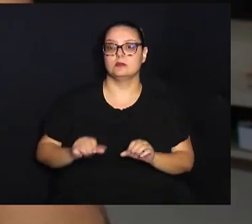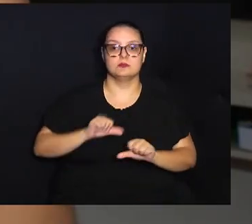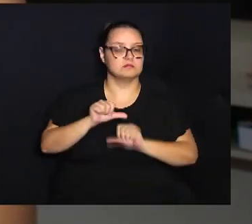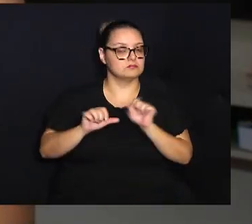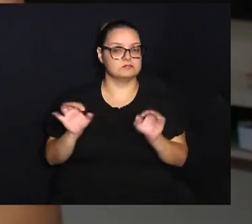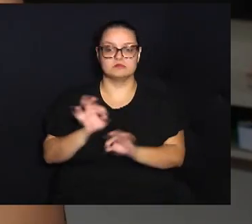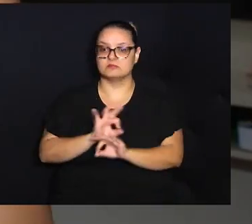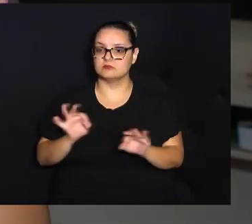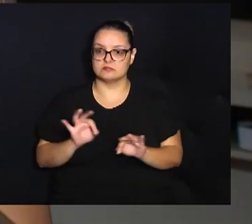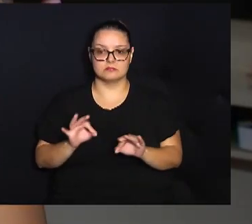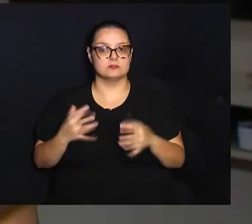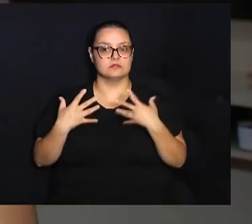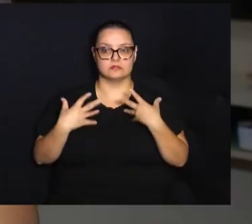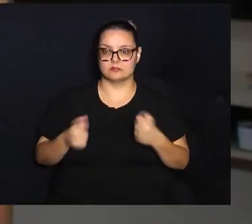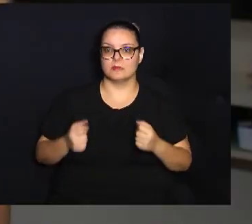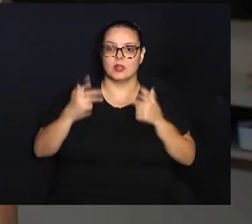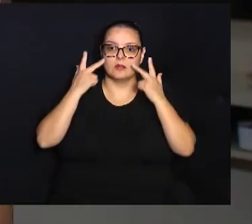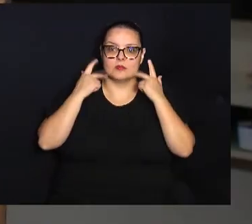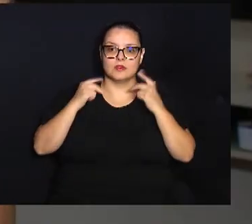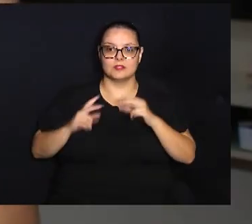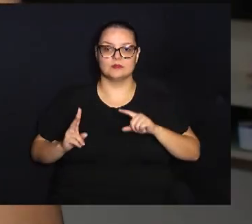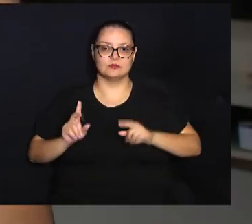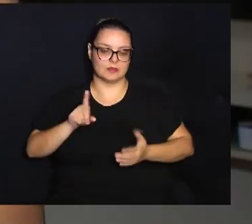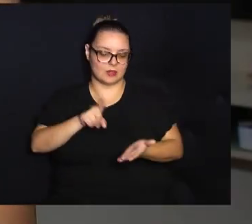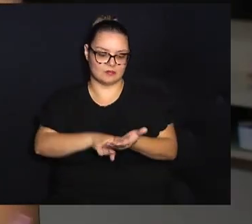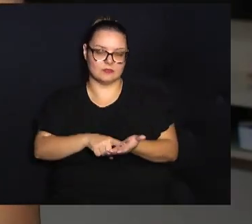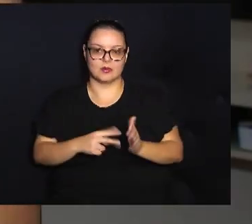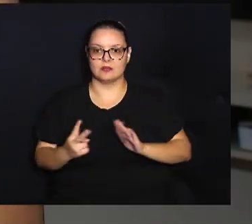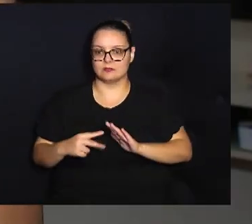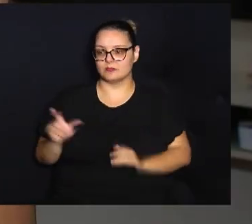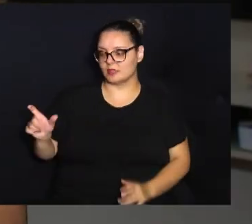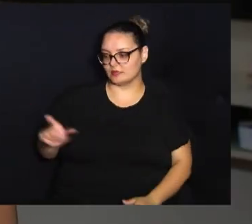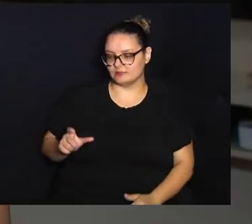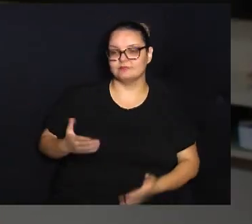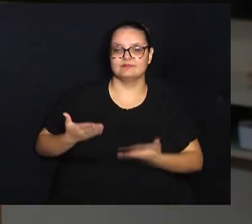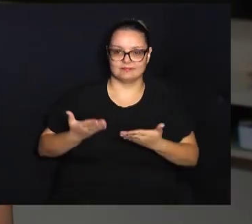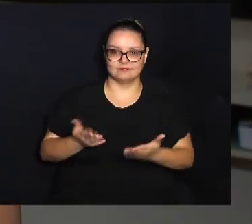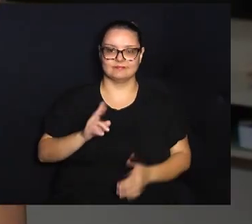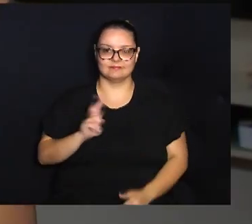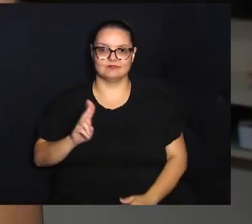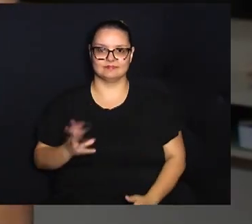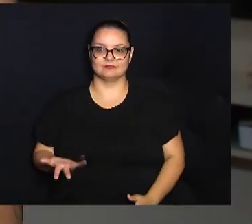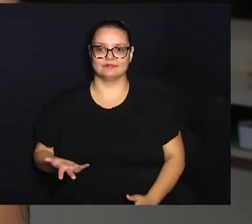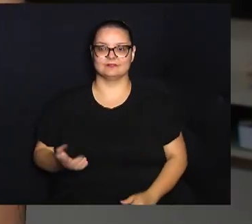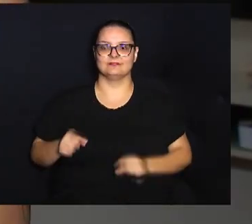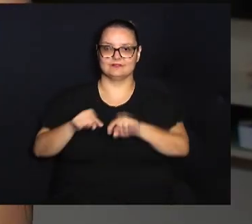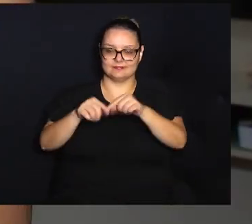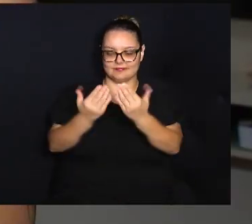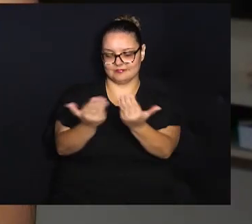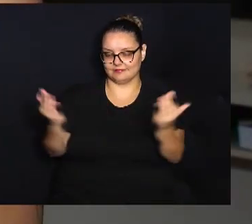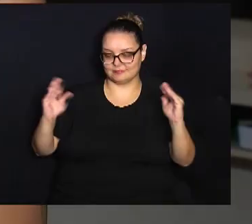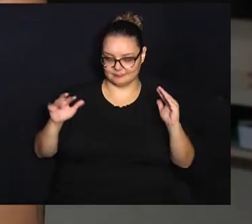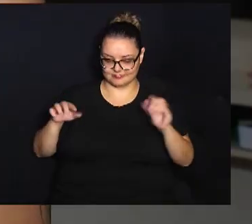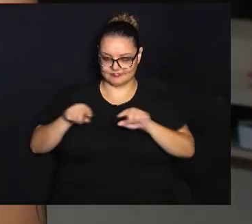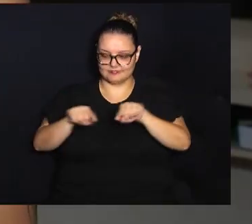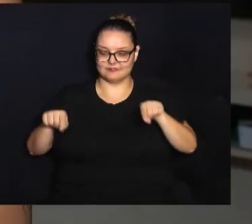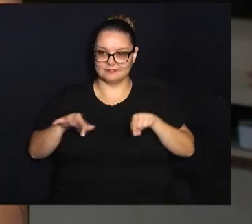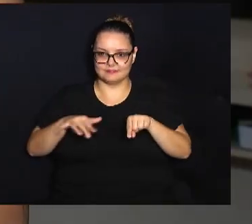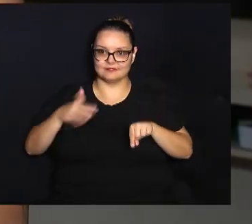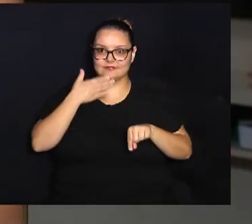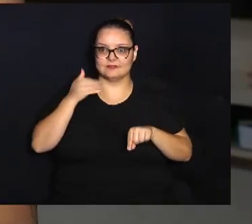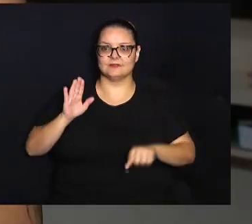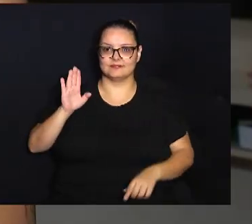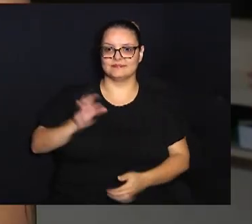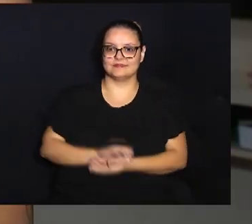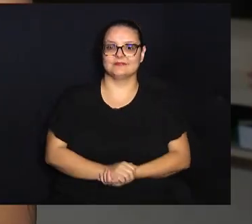alteração, sendo aceita normalmente. Chegando, colocando meu dedinho, apresentando o documento com o nome lá, indo para a cabine, escolhendo o melhor candidato